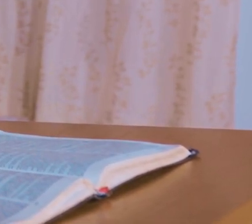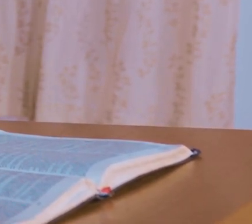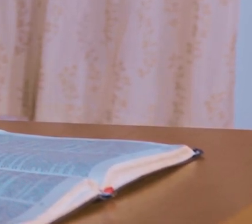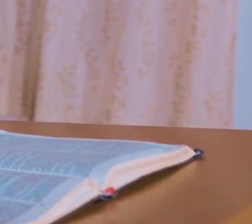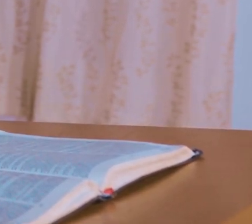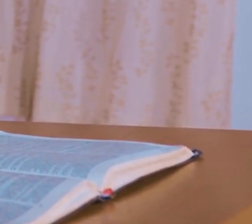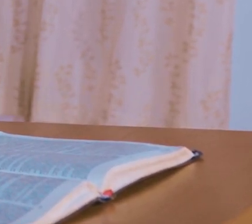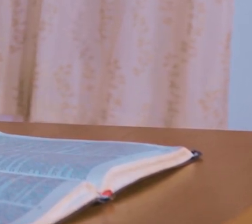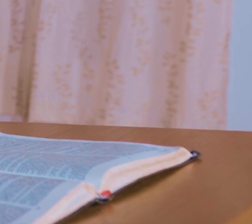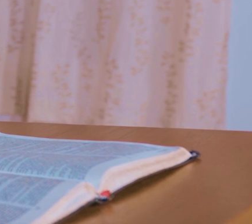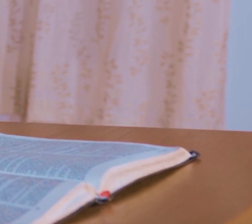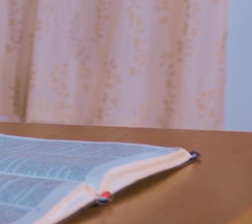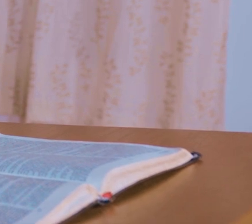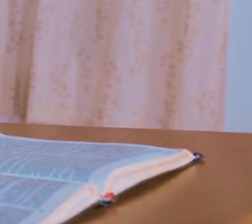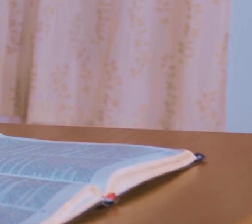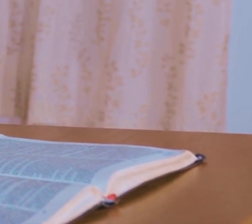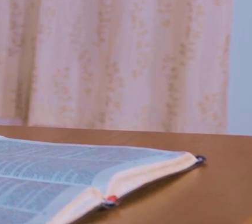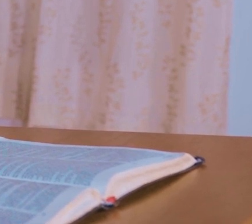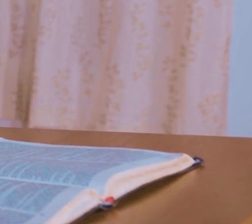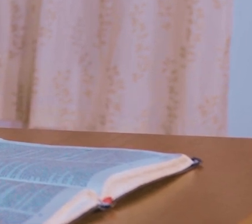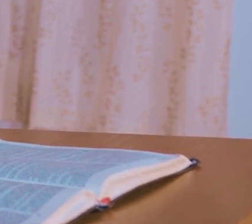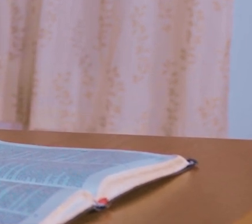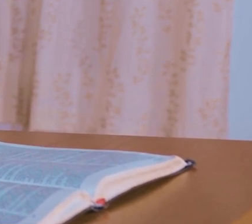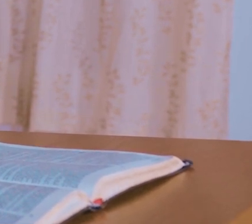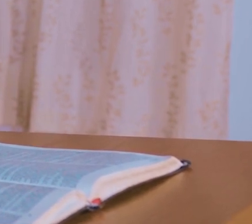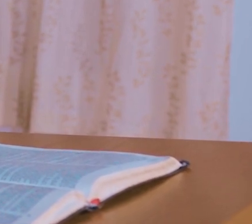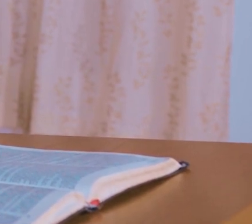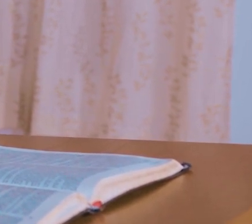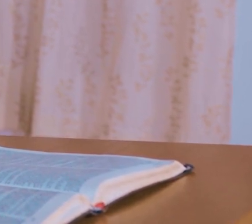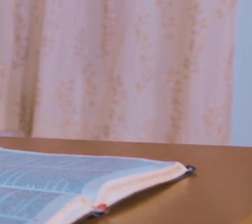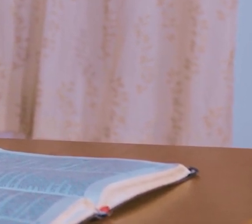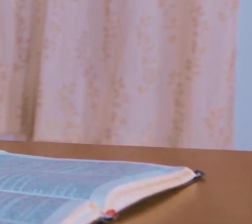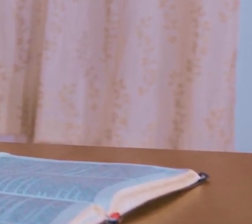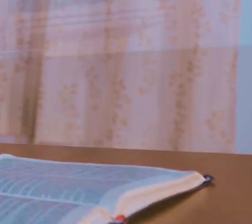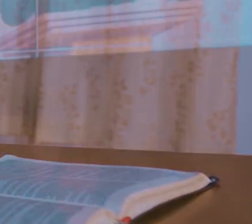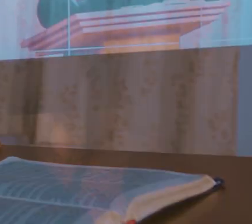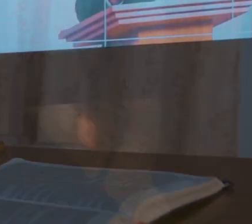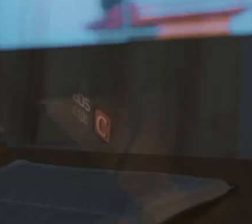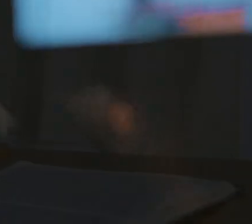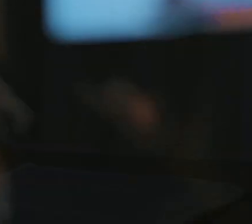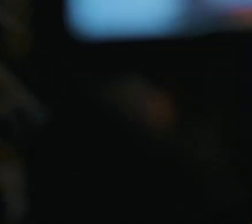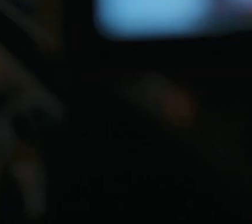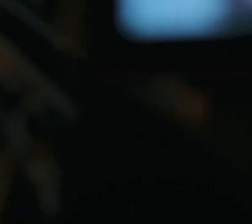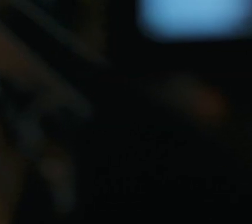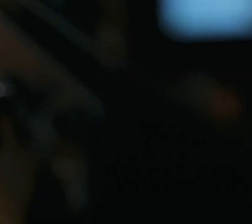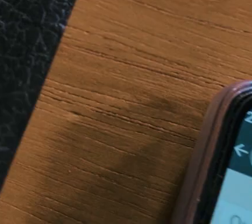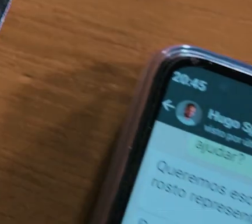ajudarão a edificar a sua vida espiritual. Deus te abençoe sempre.